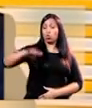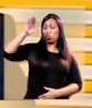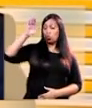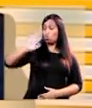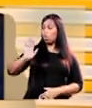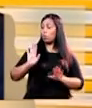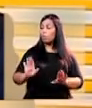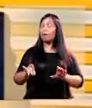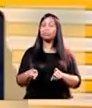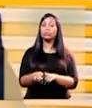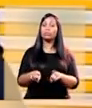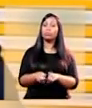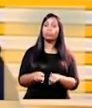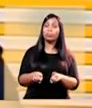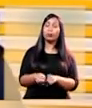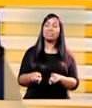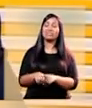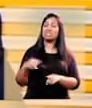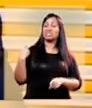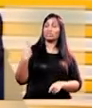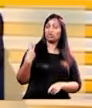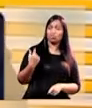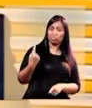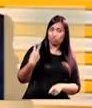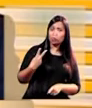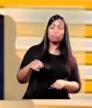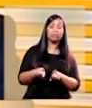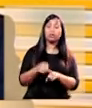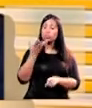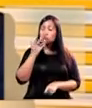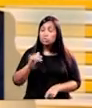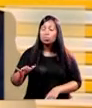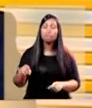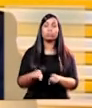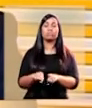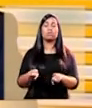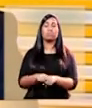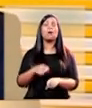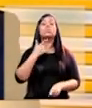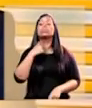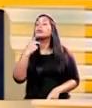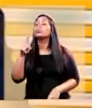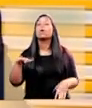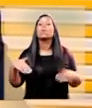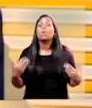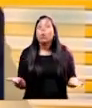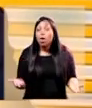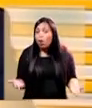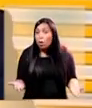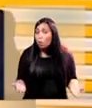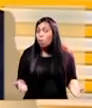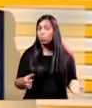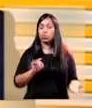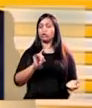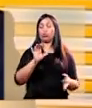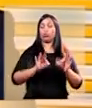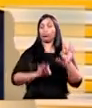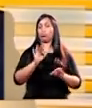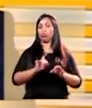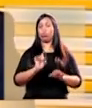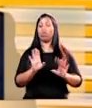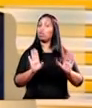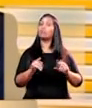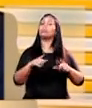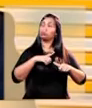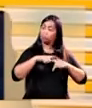ao adolescente, antigamente era até o adolescente, acima de 12 anos, hoje até a criança, qual é o desejo dela. Agora, não é só o juiz que faz isso, é